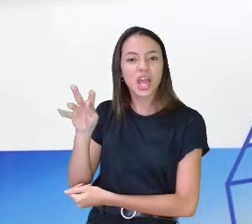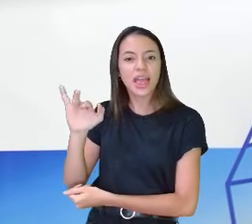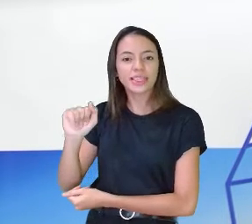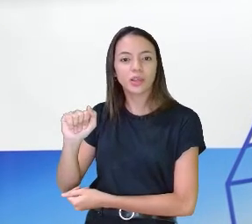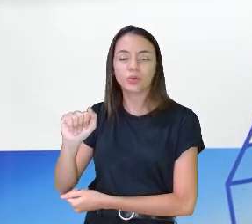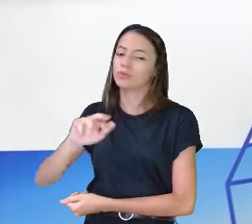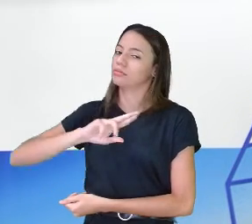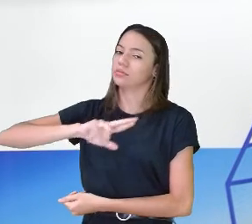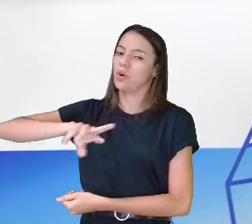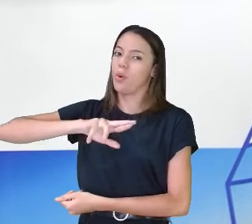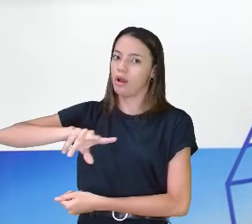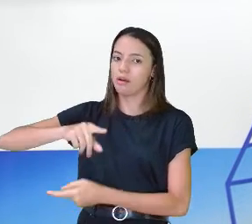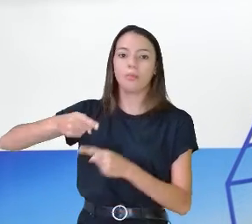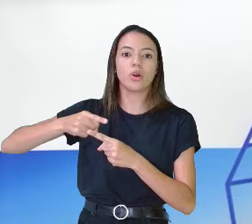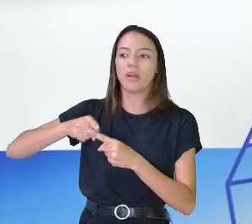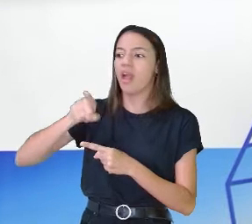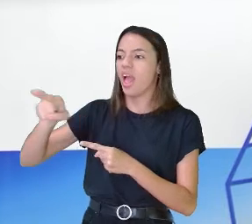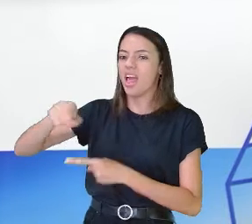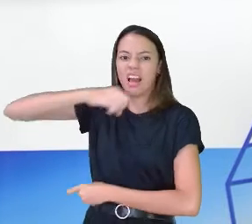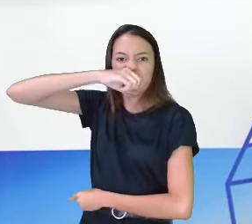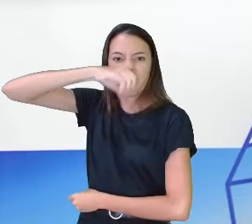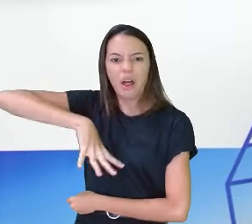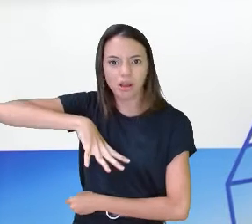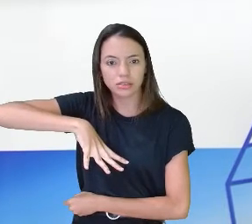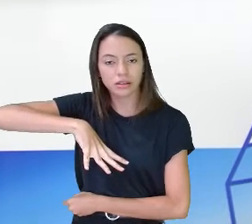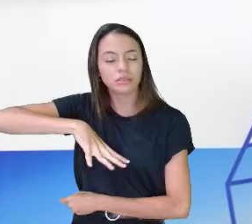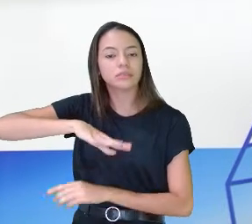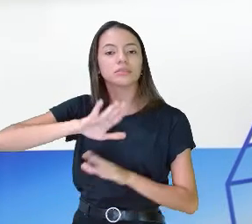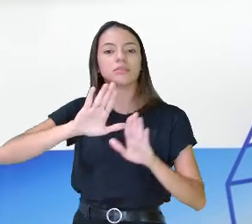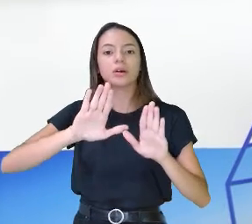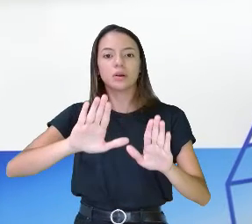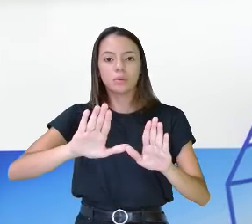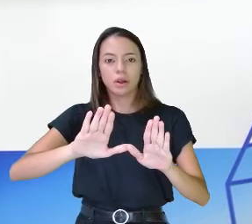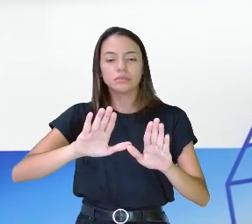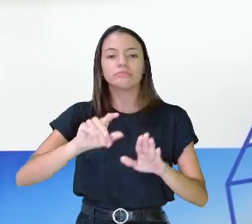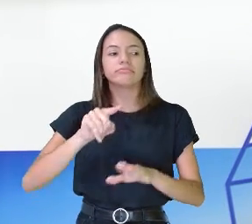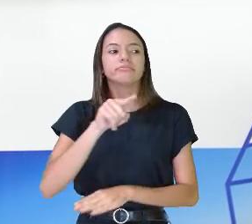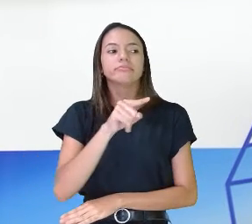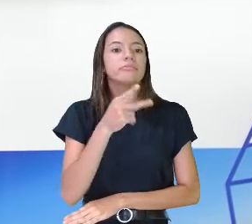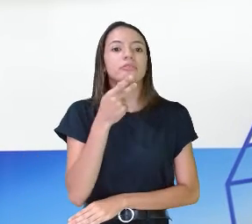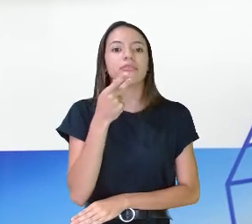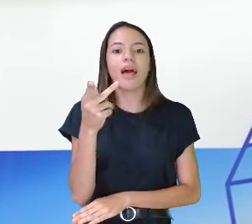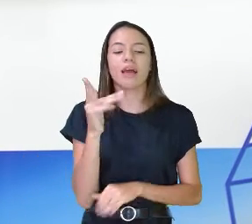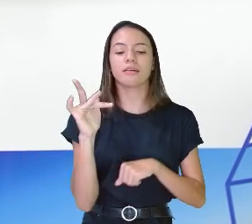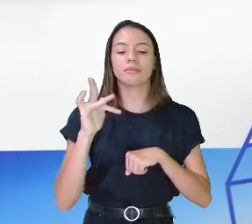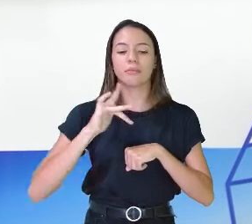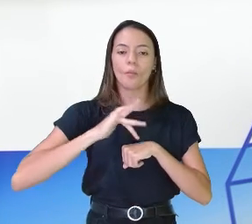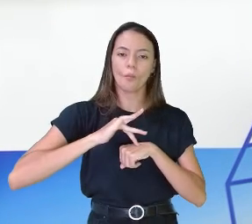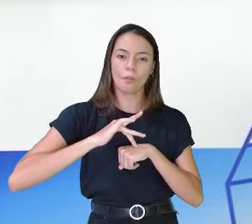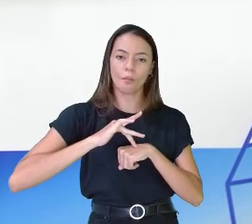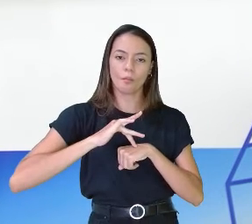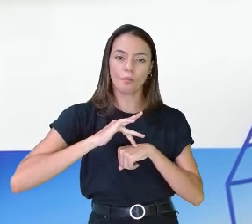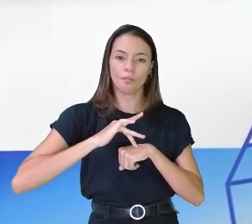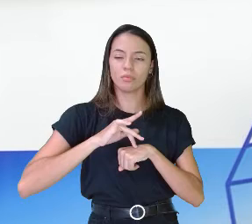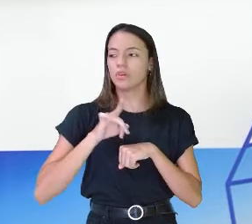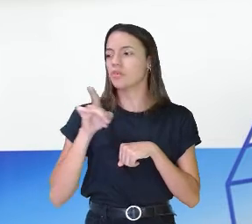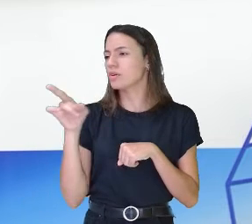a grosseria de Laura, mas o faz de maneira irônica. Ou